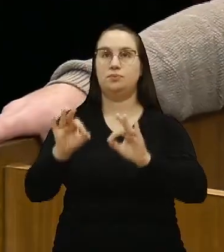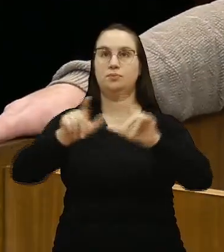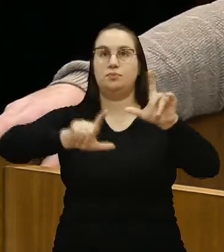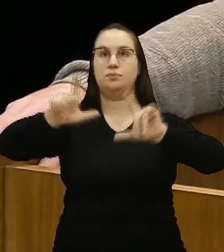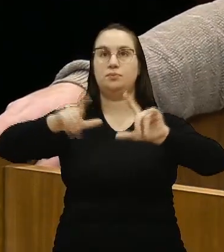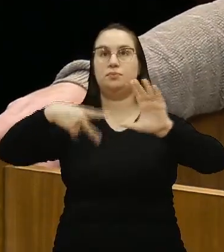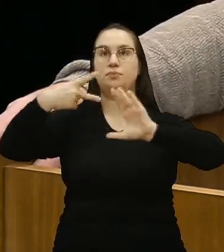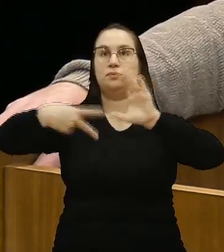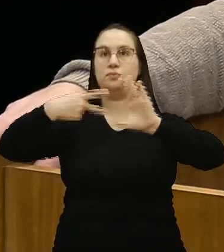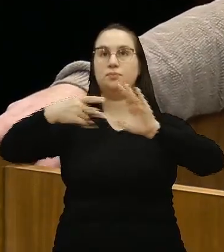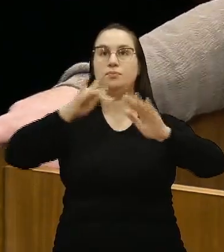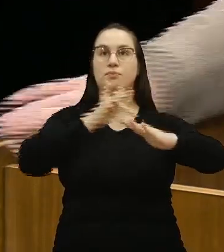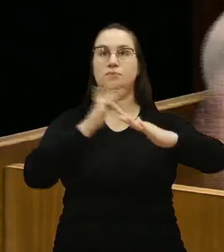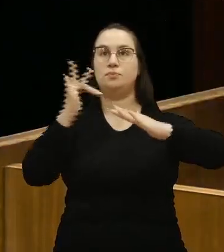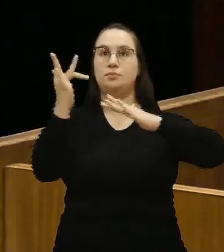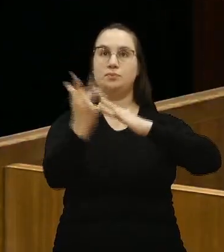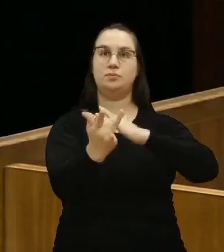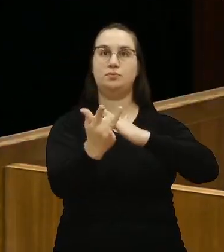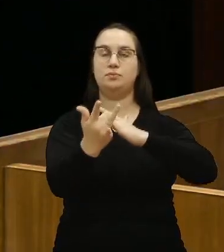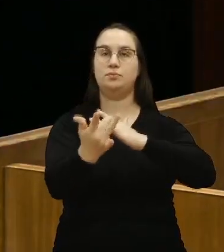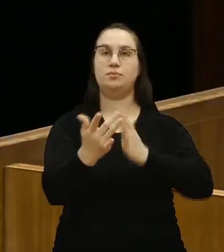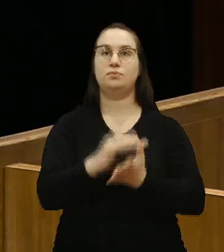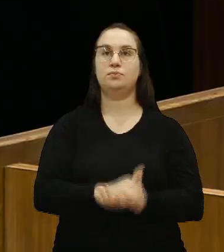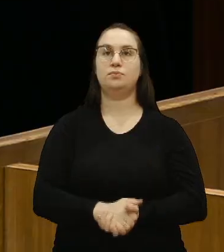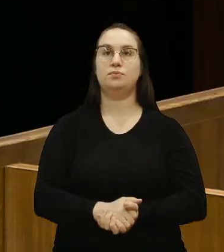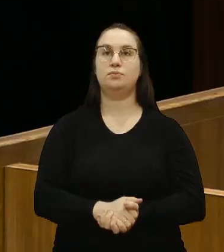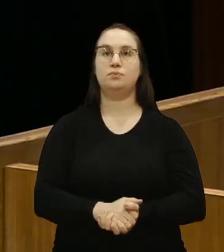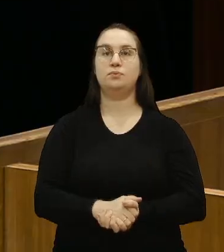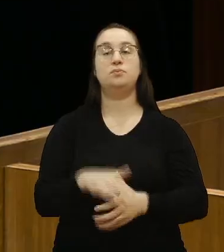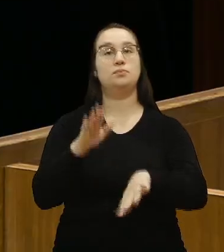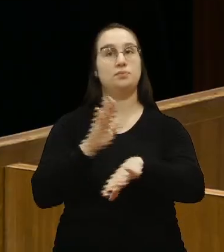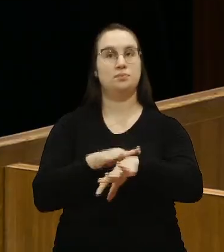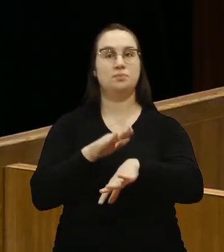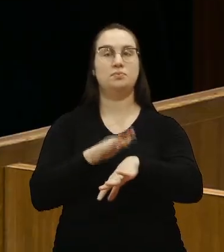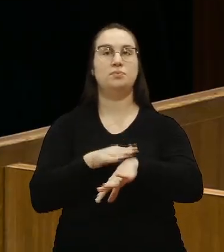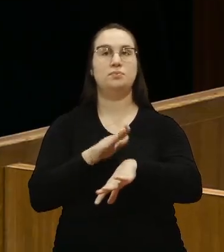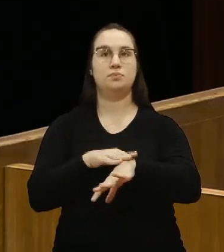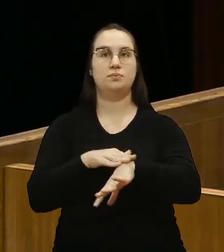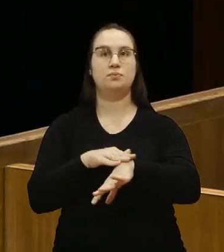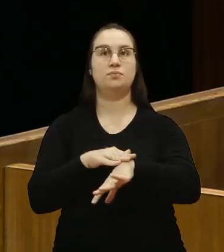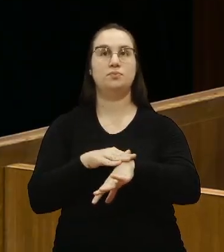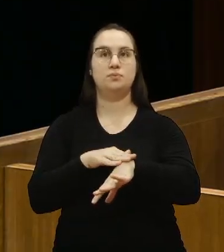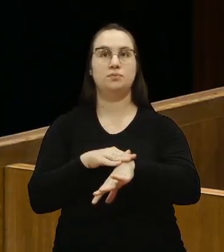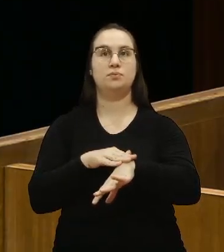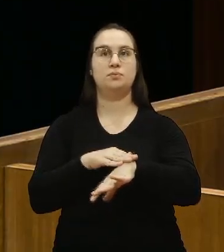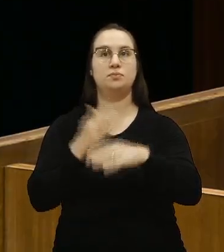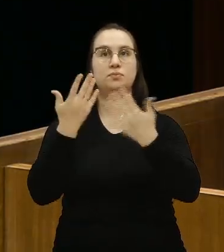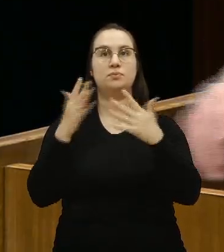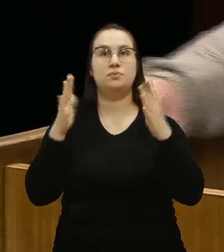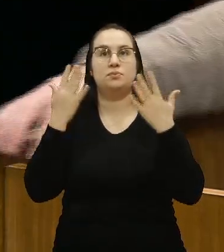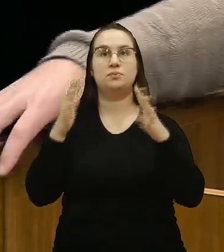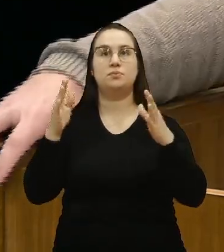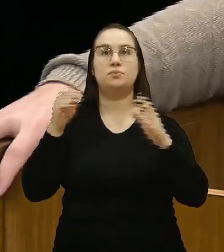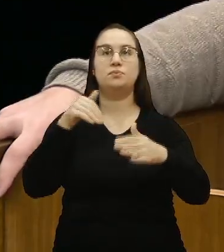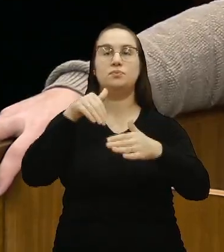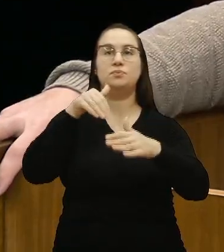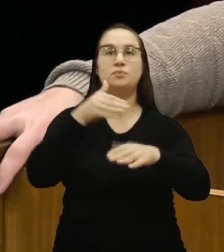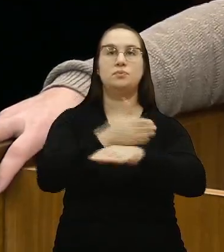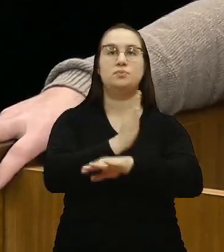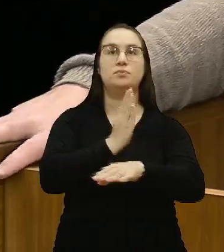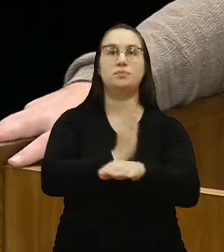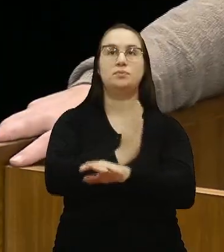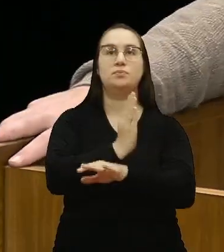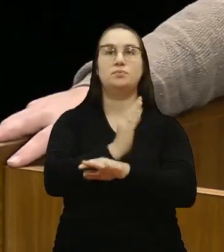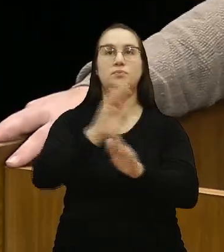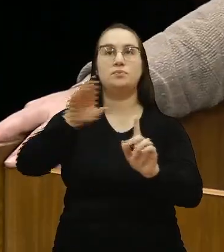TV Câmara, pelas redes sociais. É um momento de comemorar a aprovação